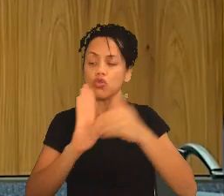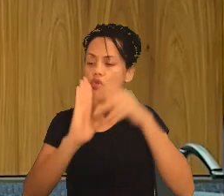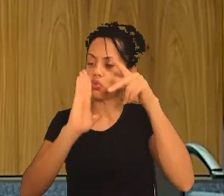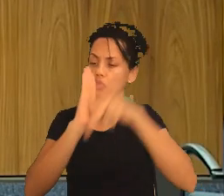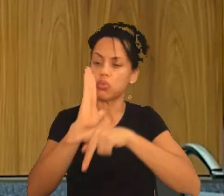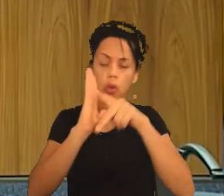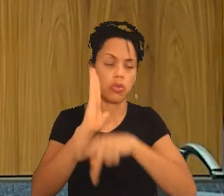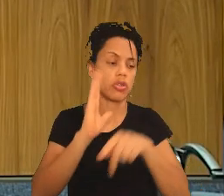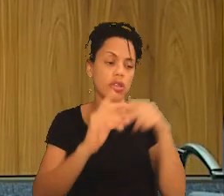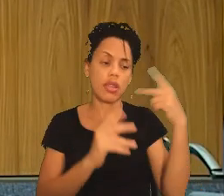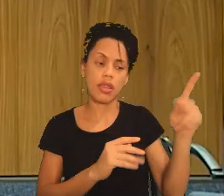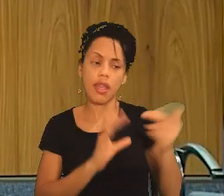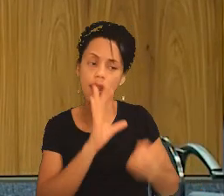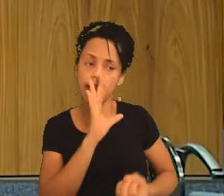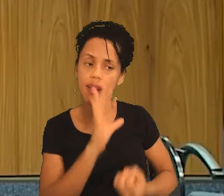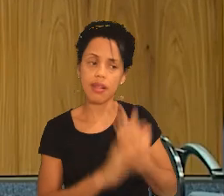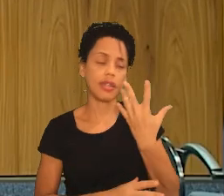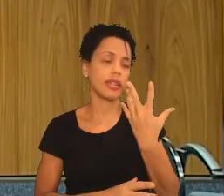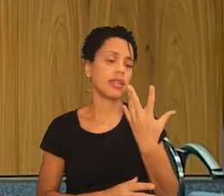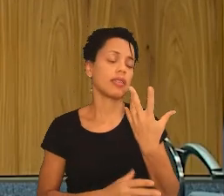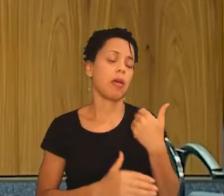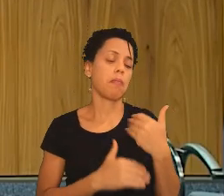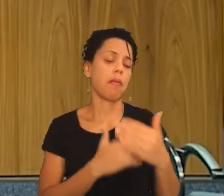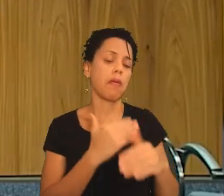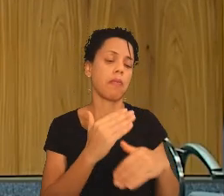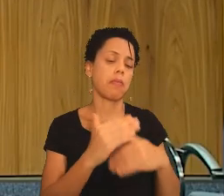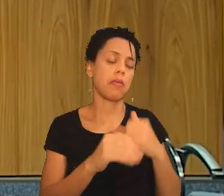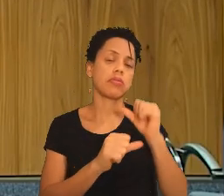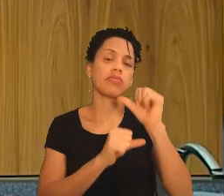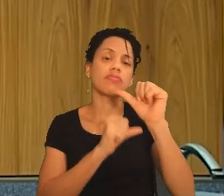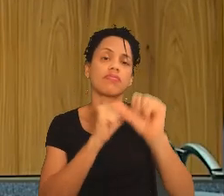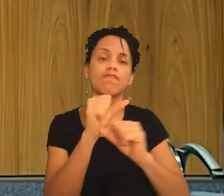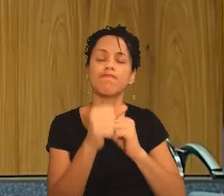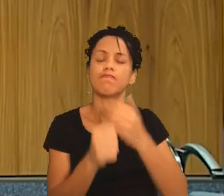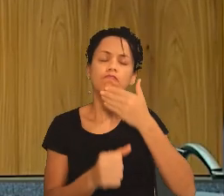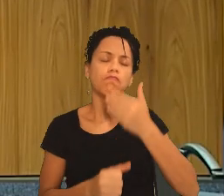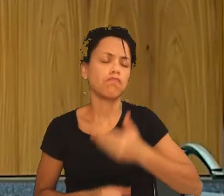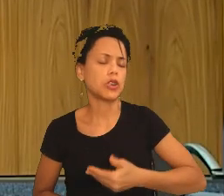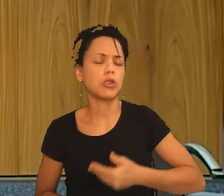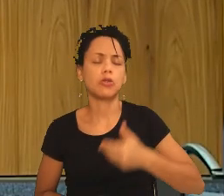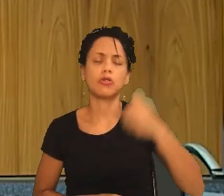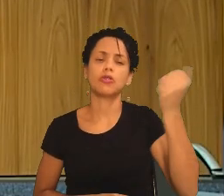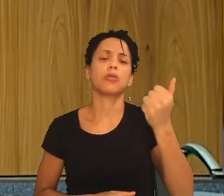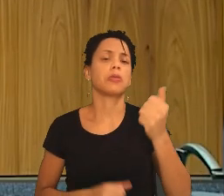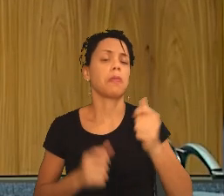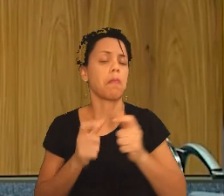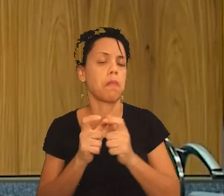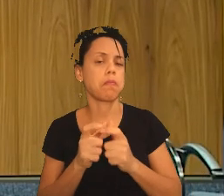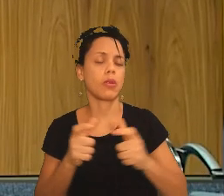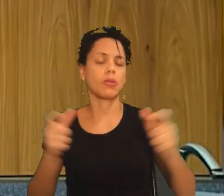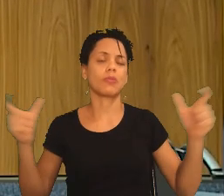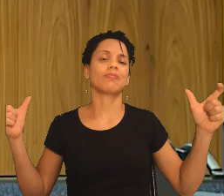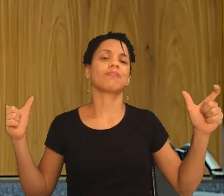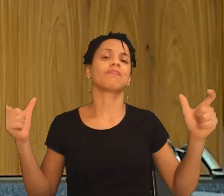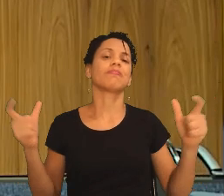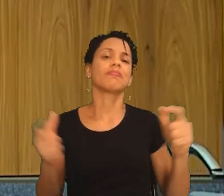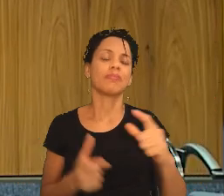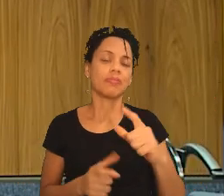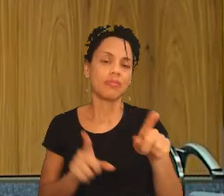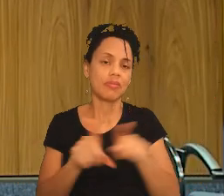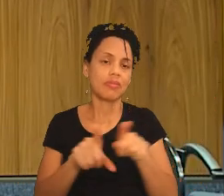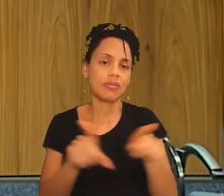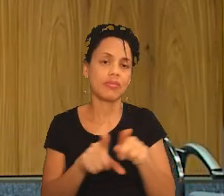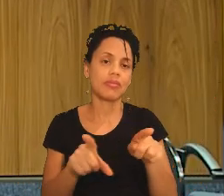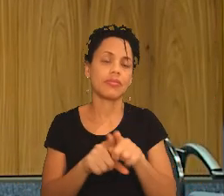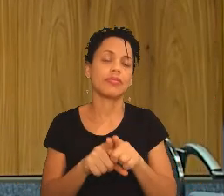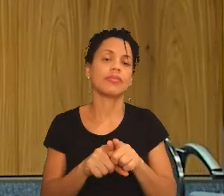deve ser o maior recordista pela atuação criativa e dedicada e competente. Todos os projetos que o Júlio se